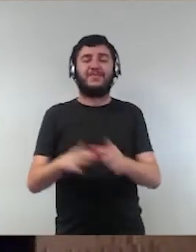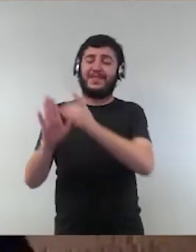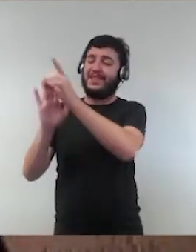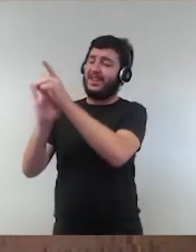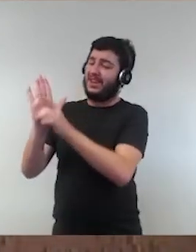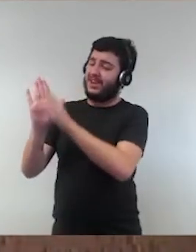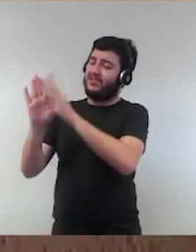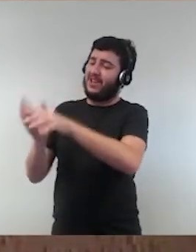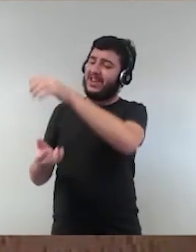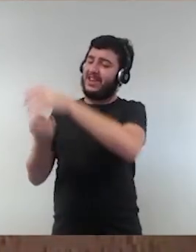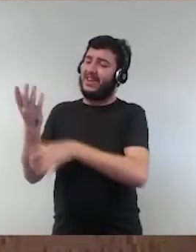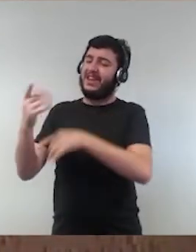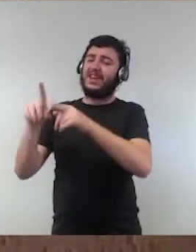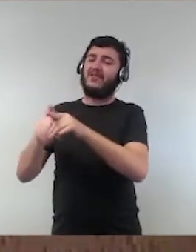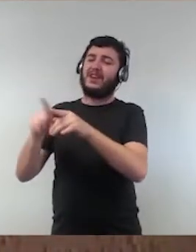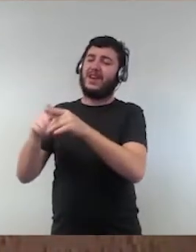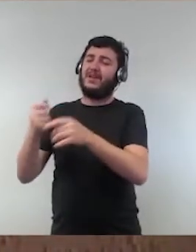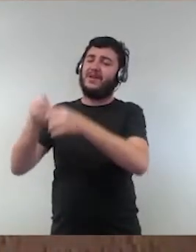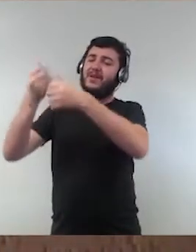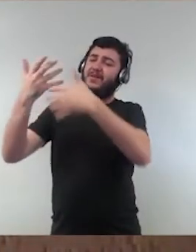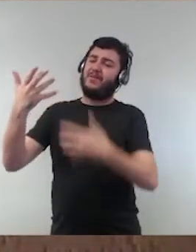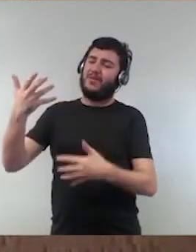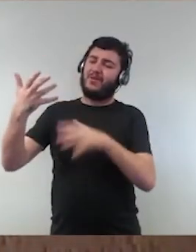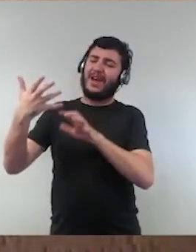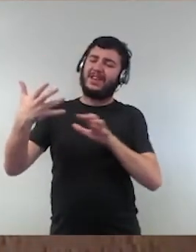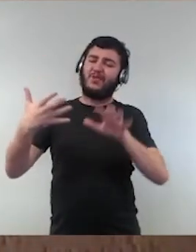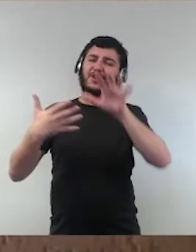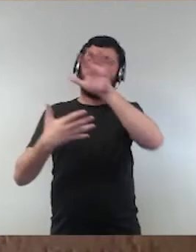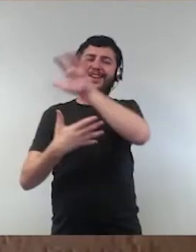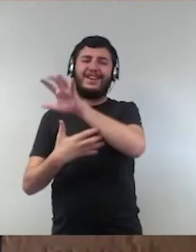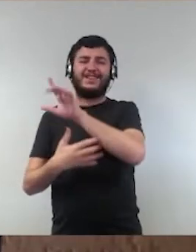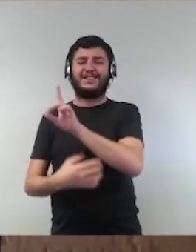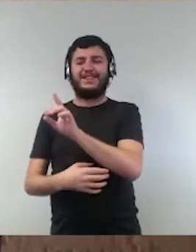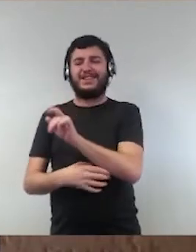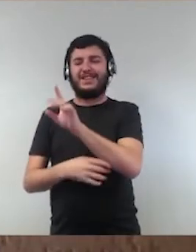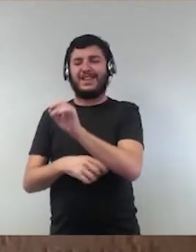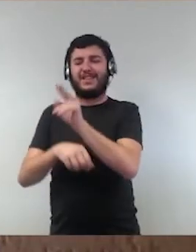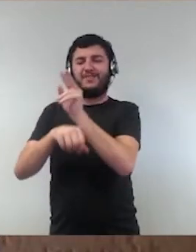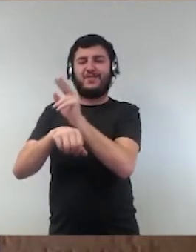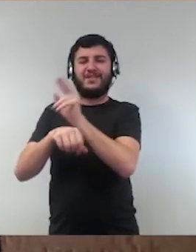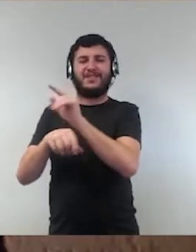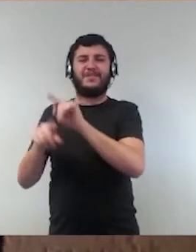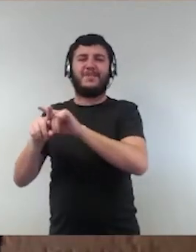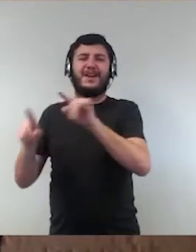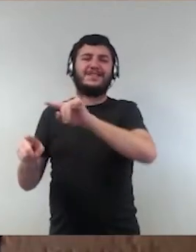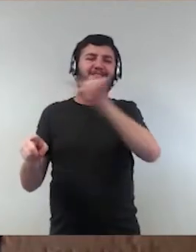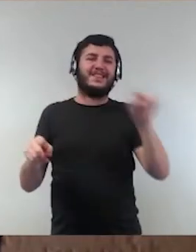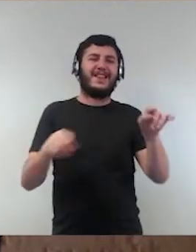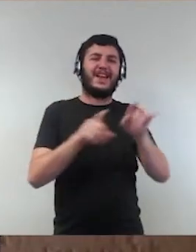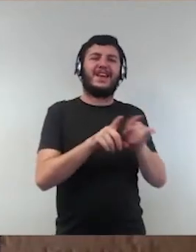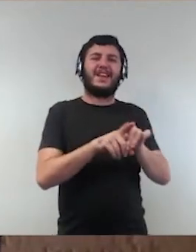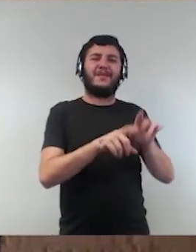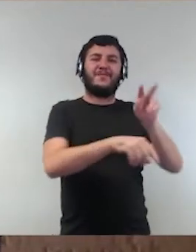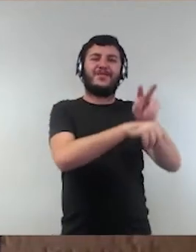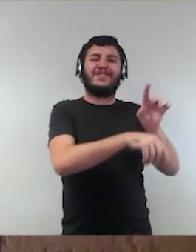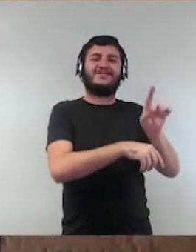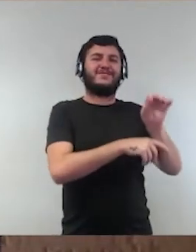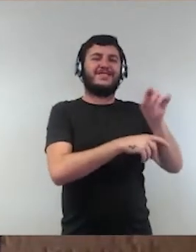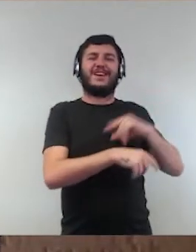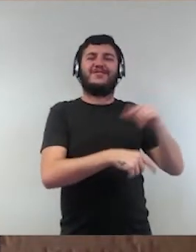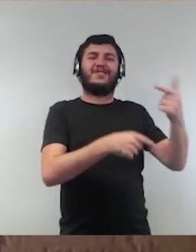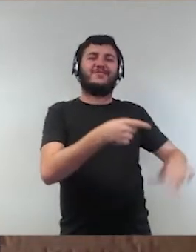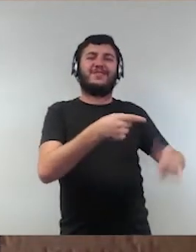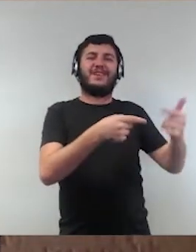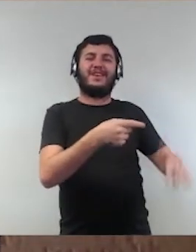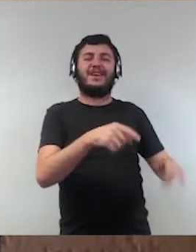de subcategorias de dados pessoais que não encontra paralelo em lei, na LGPD, nem encontraria guarida sob a égide